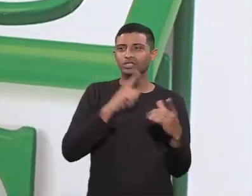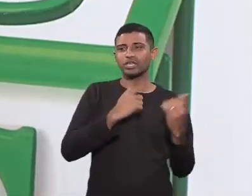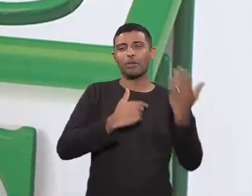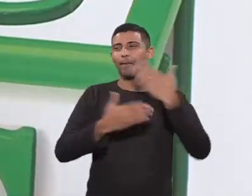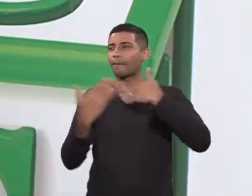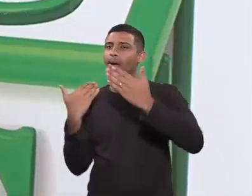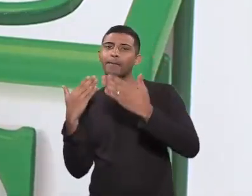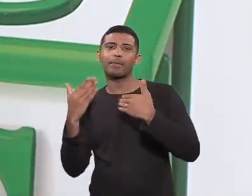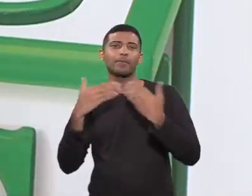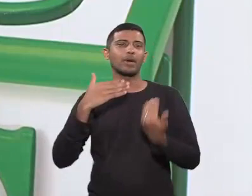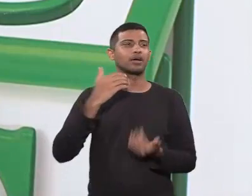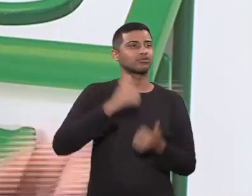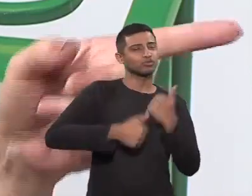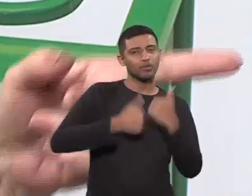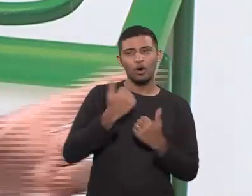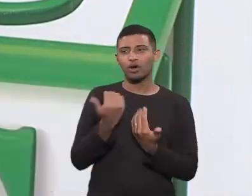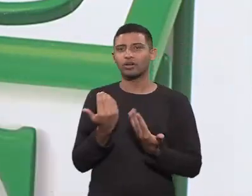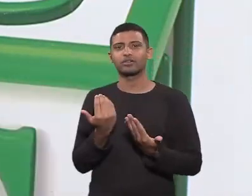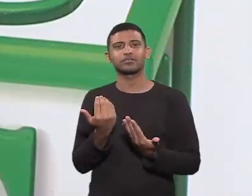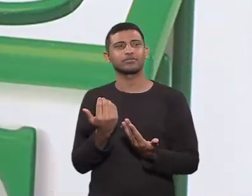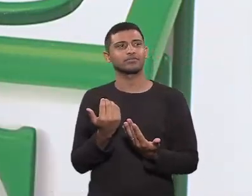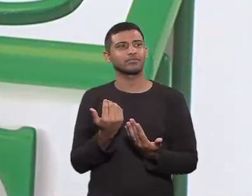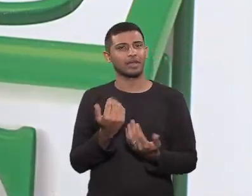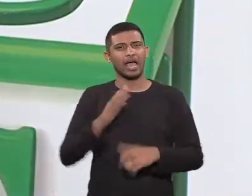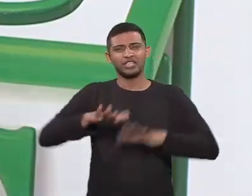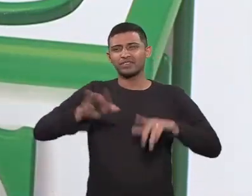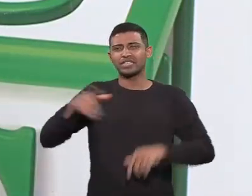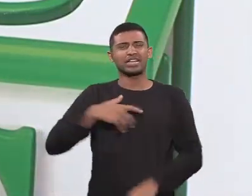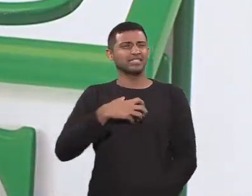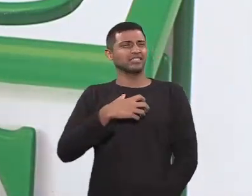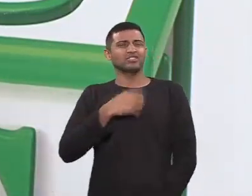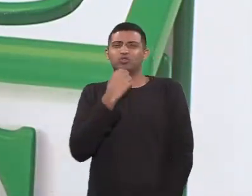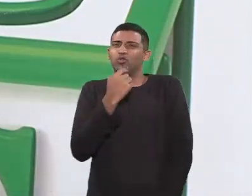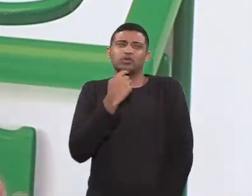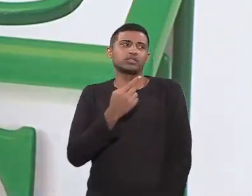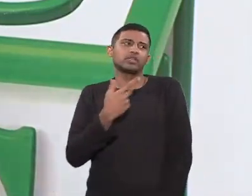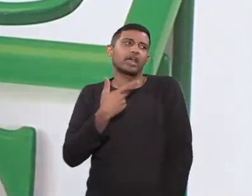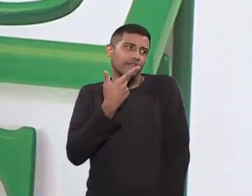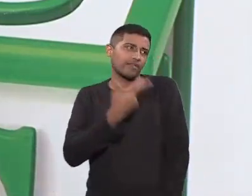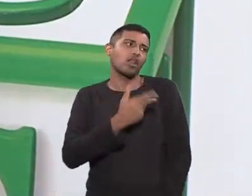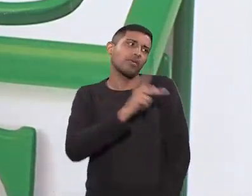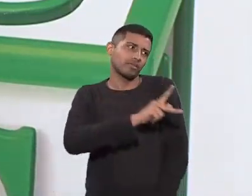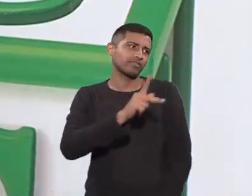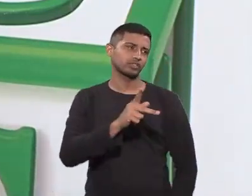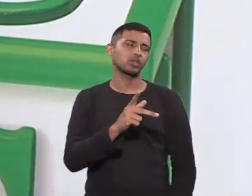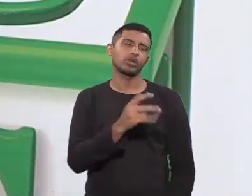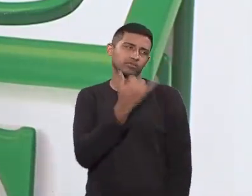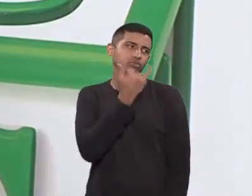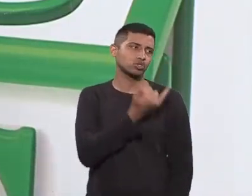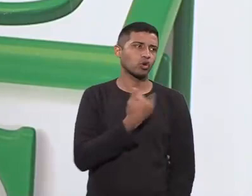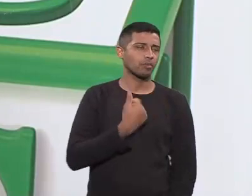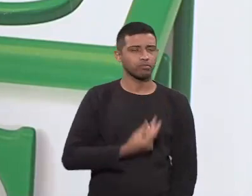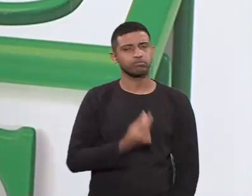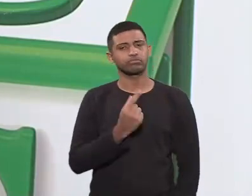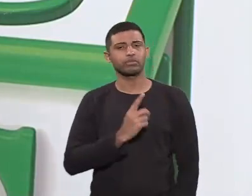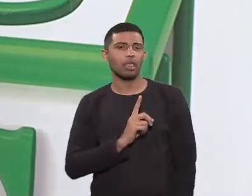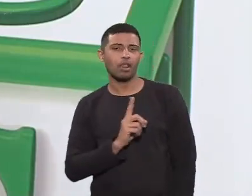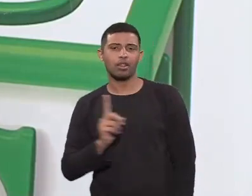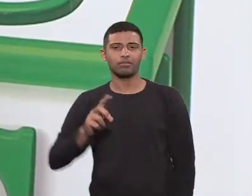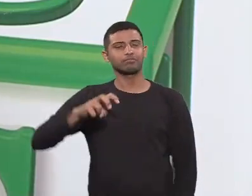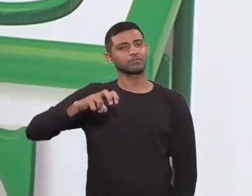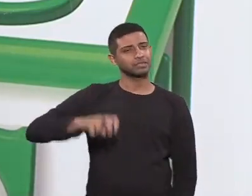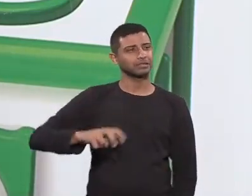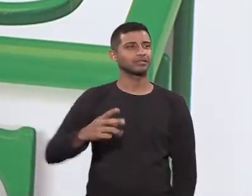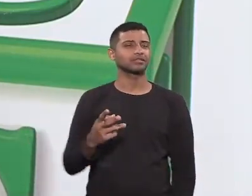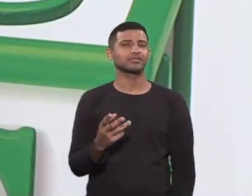possível e do que ela consegue. E quando ela sente que não vai dar, professora... Aí ela vai pro cantinho, às vezes agora já é na